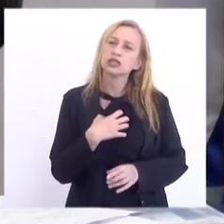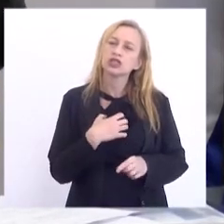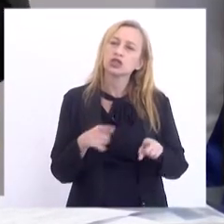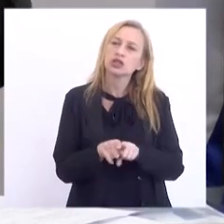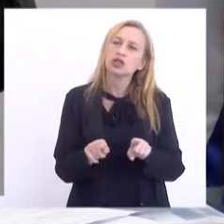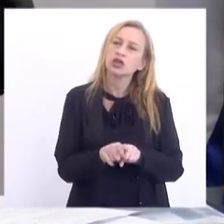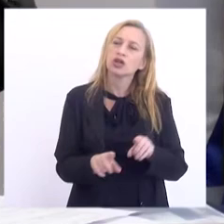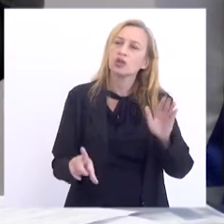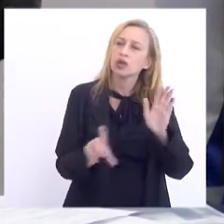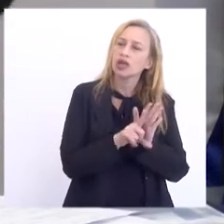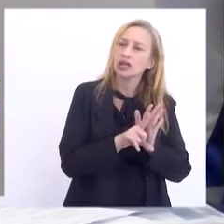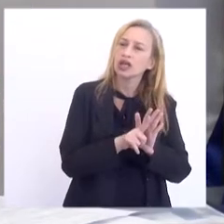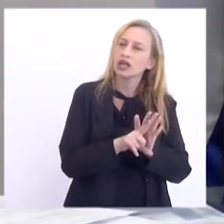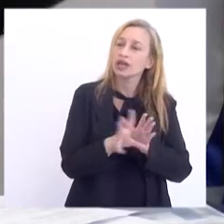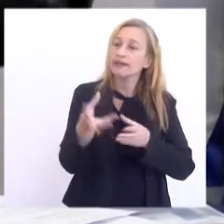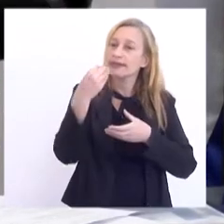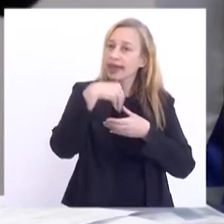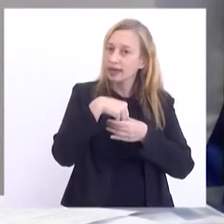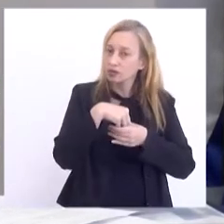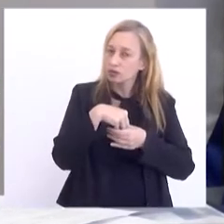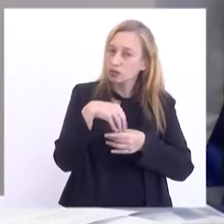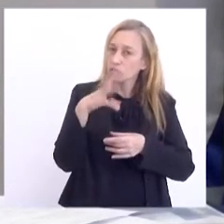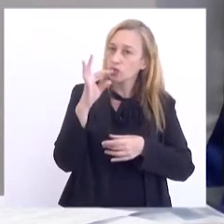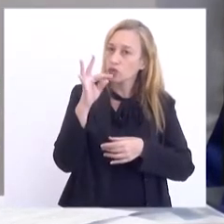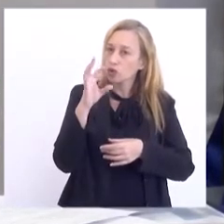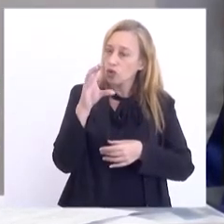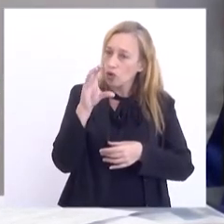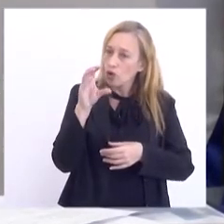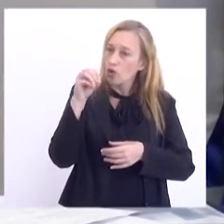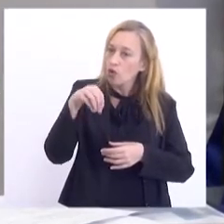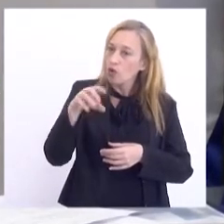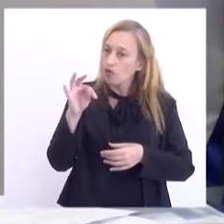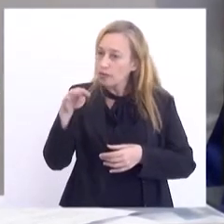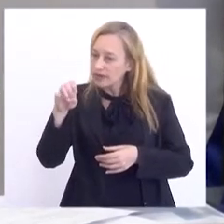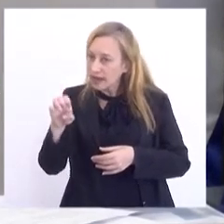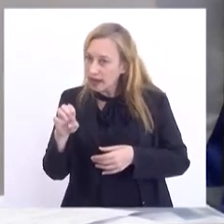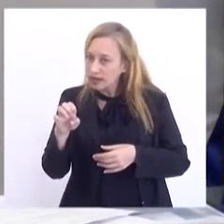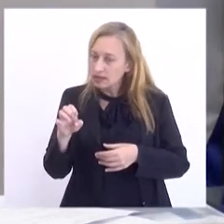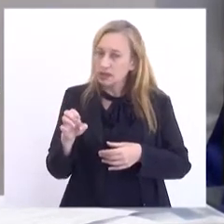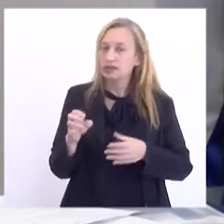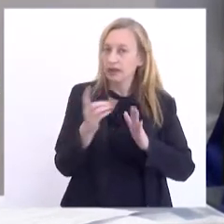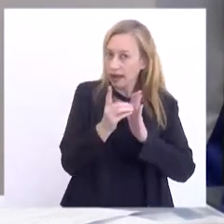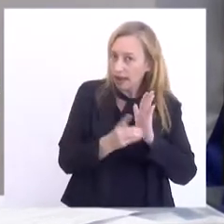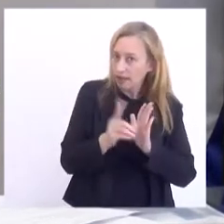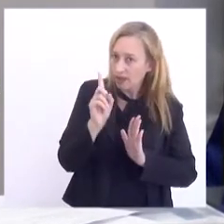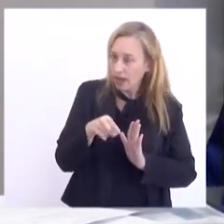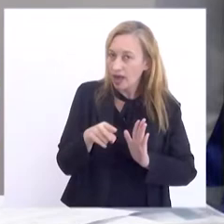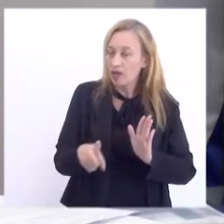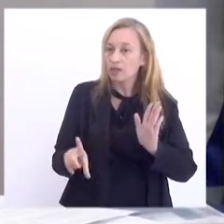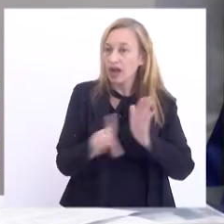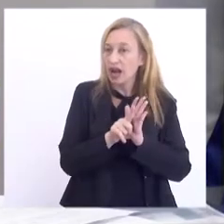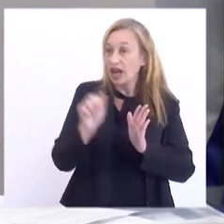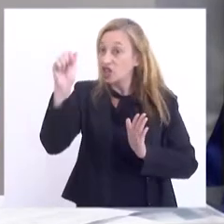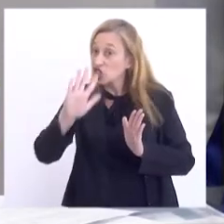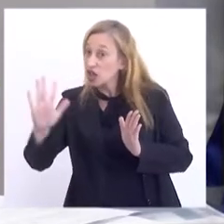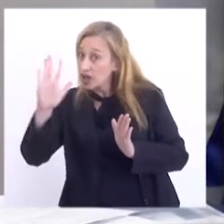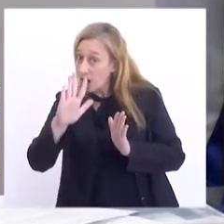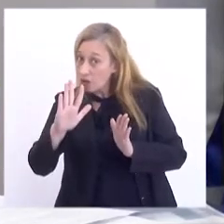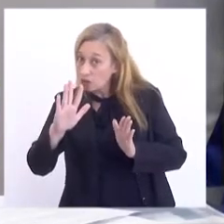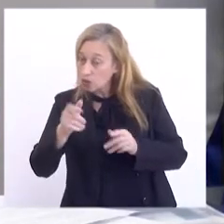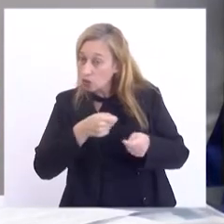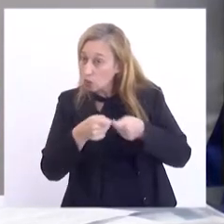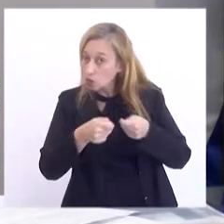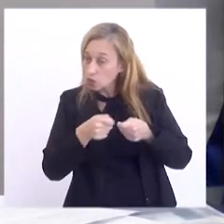também tem uma lei de conformidade e interna porque você é crédito né porque a lei aí geral para o